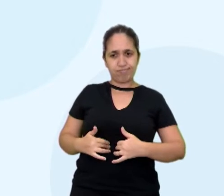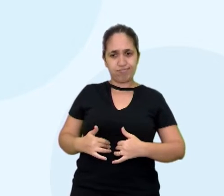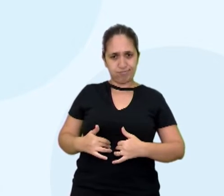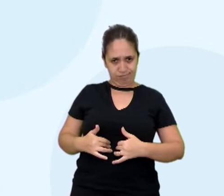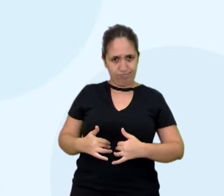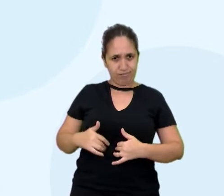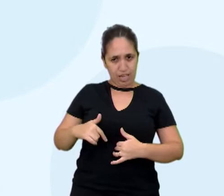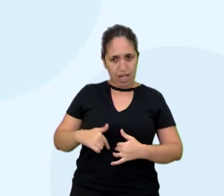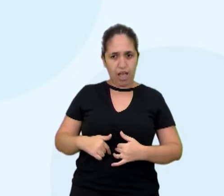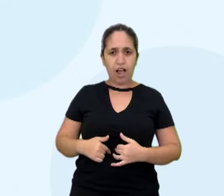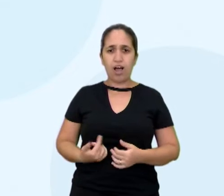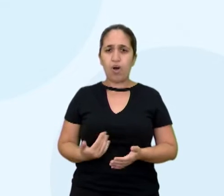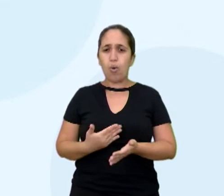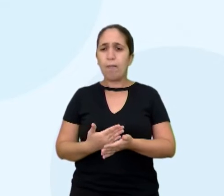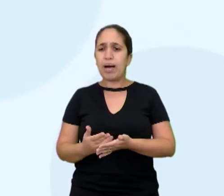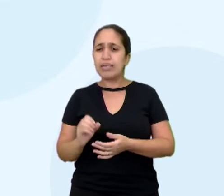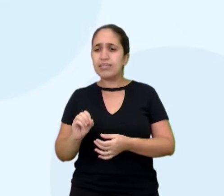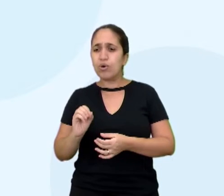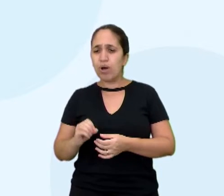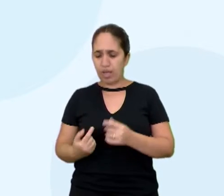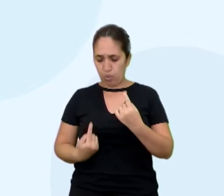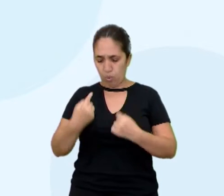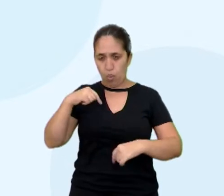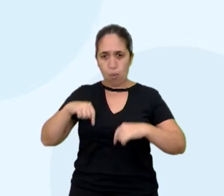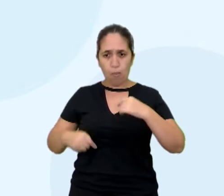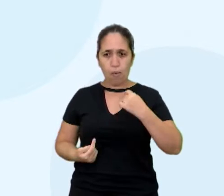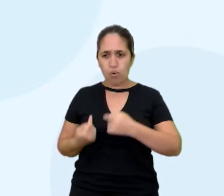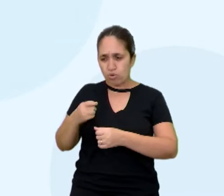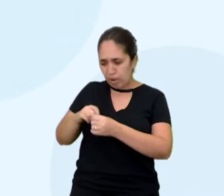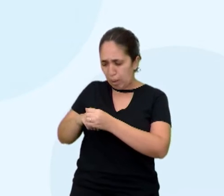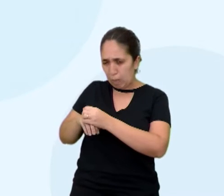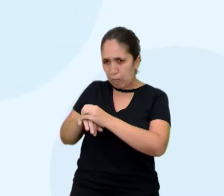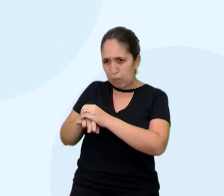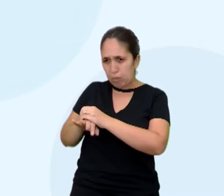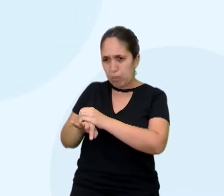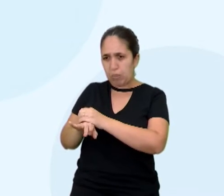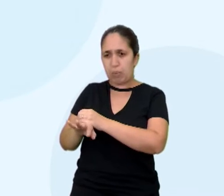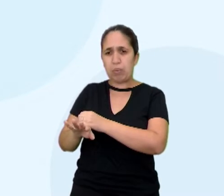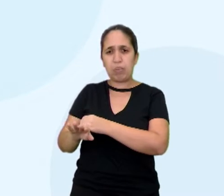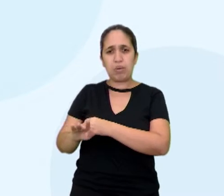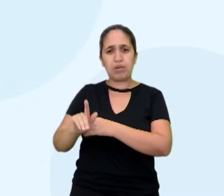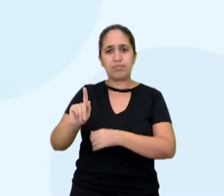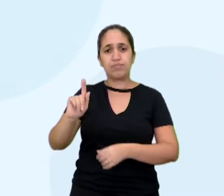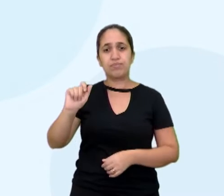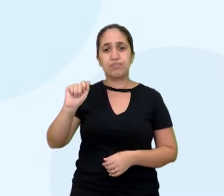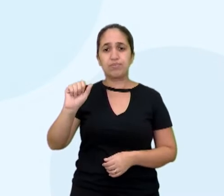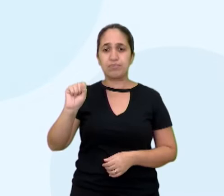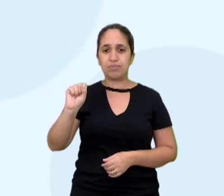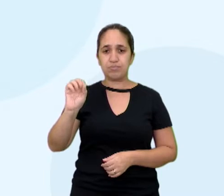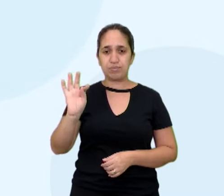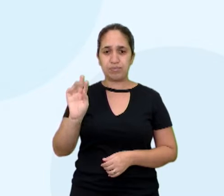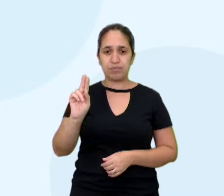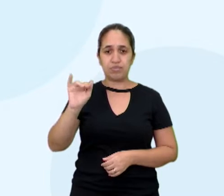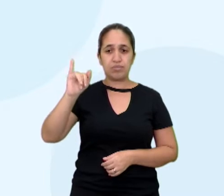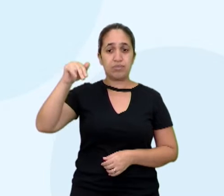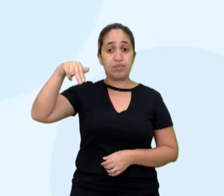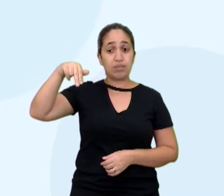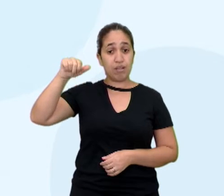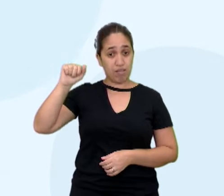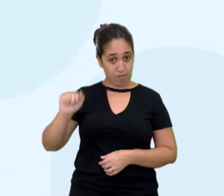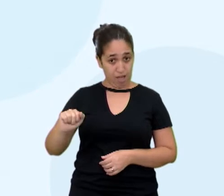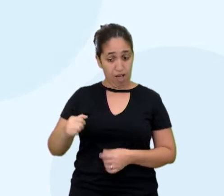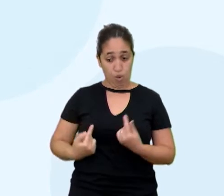vão secretar então um hormônio que a gente chama de gastrina. E aí, né, esse hormônio ele